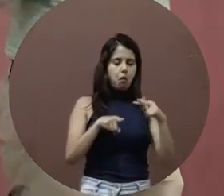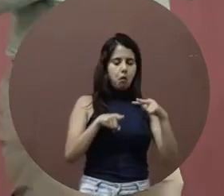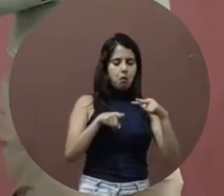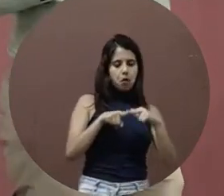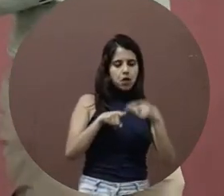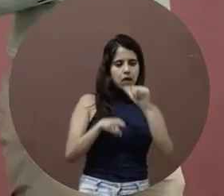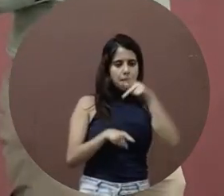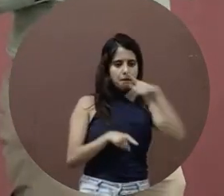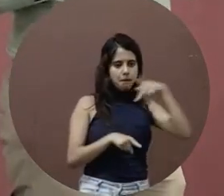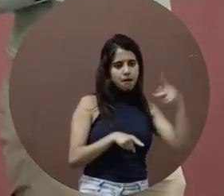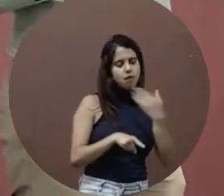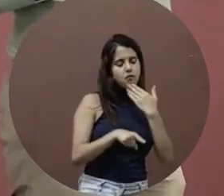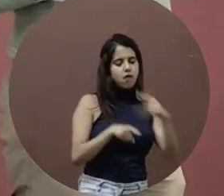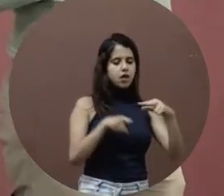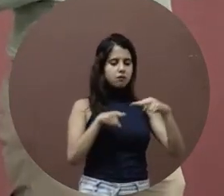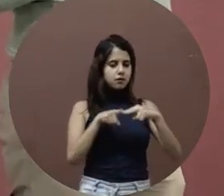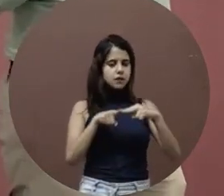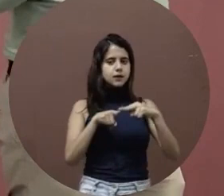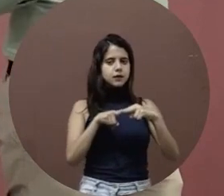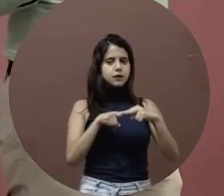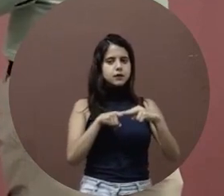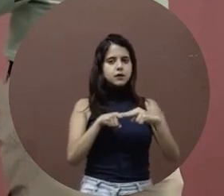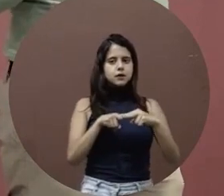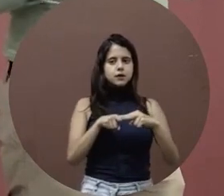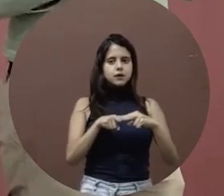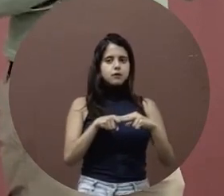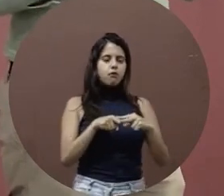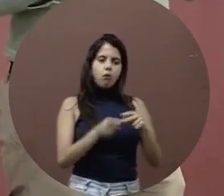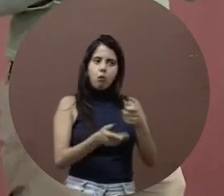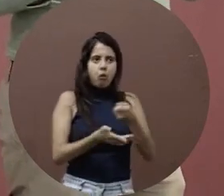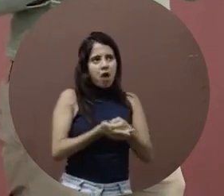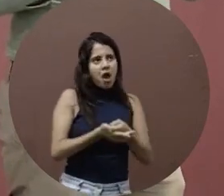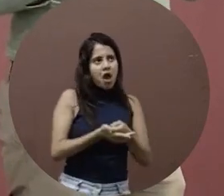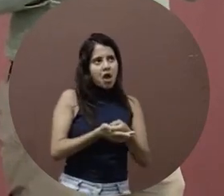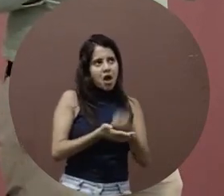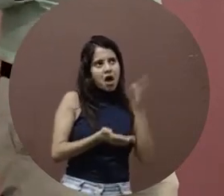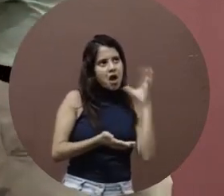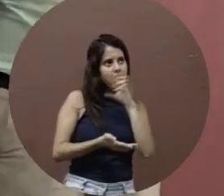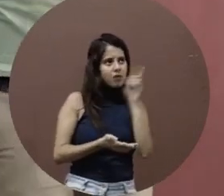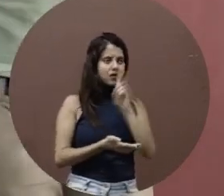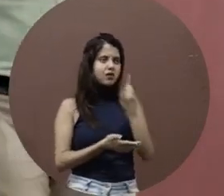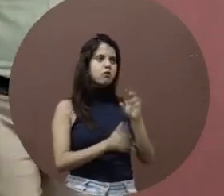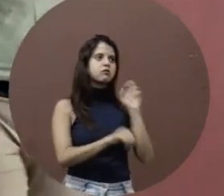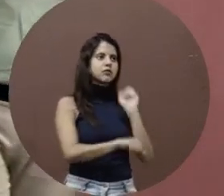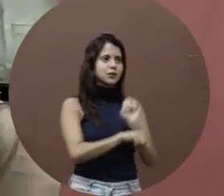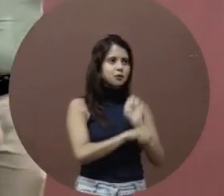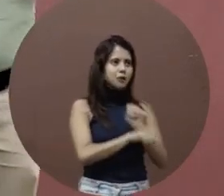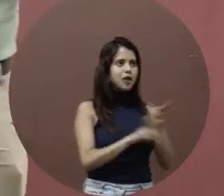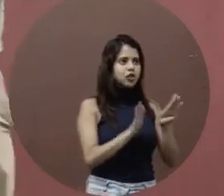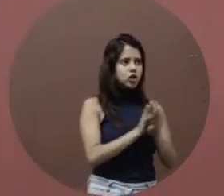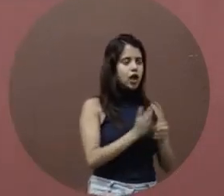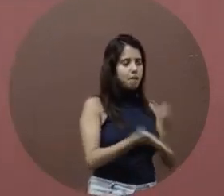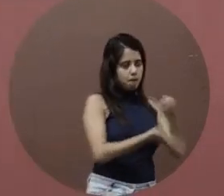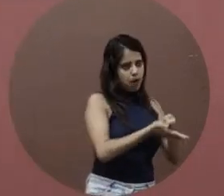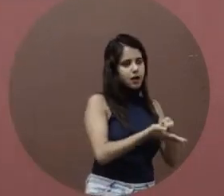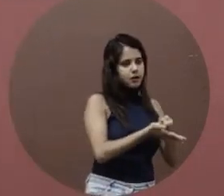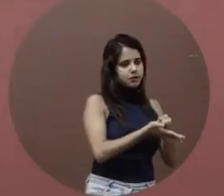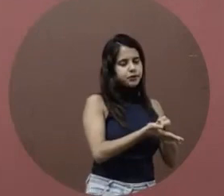Pede lá a sua pizza, não faz logo o pagamento, que pode ser que ele dê o calote, e diz que vai pagar quando o cara chegar.